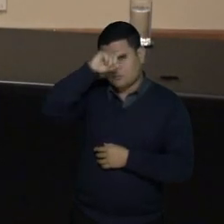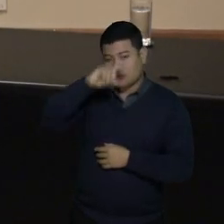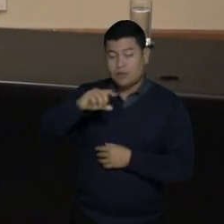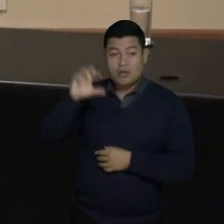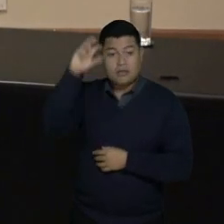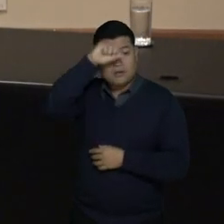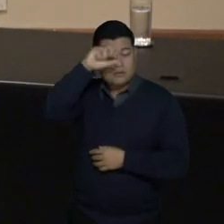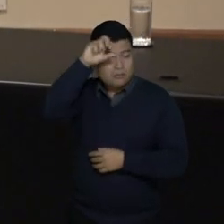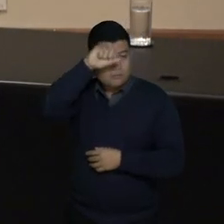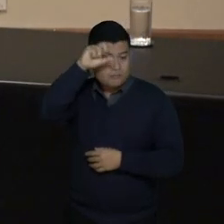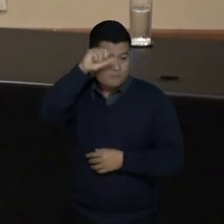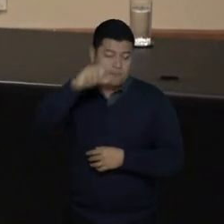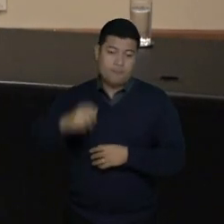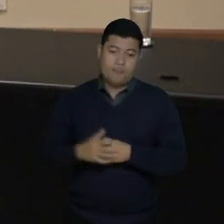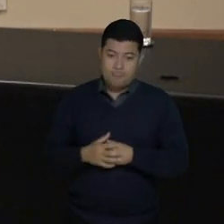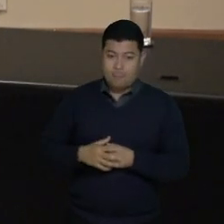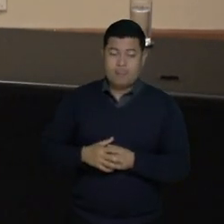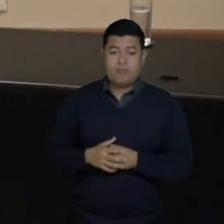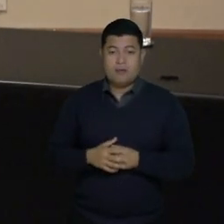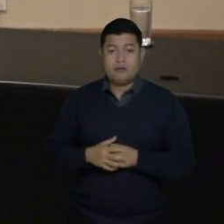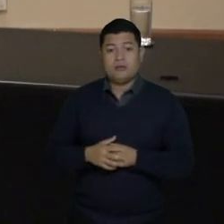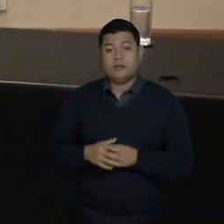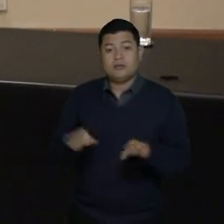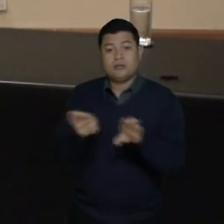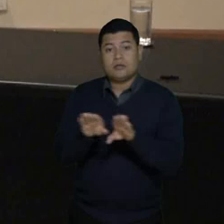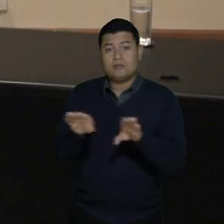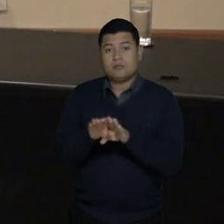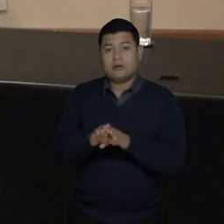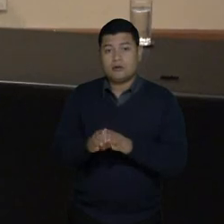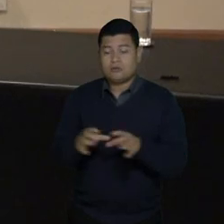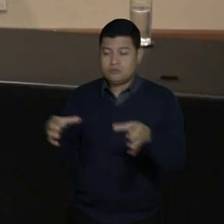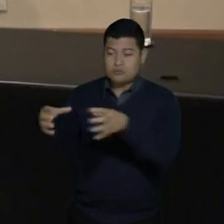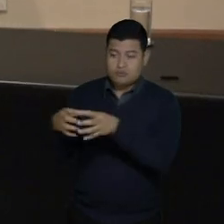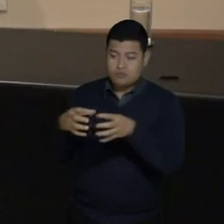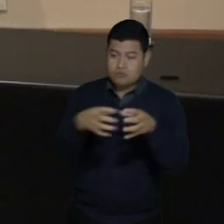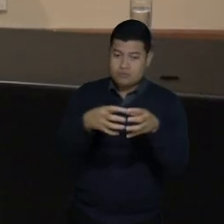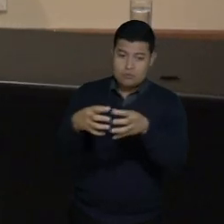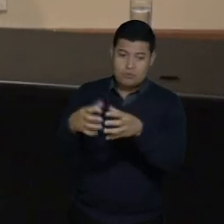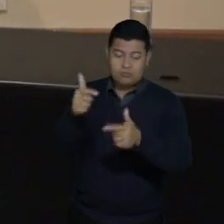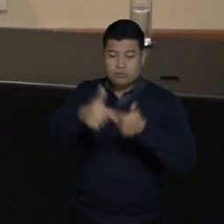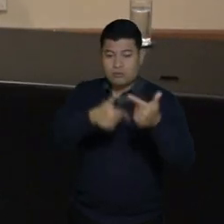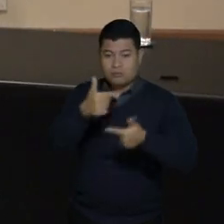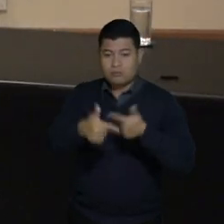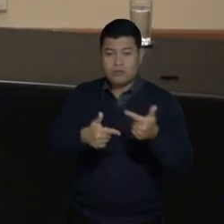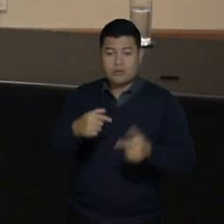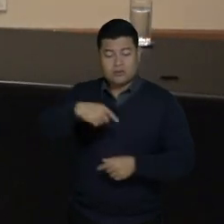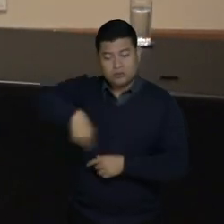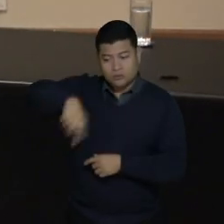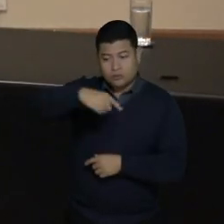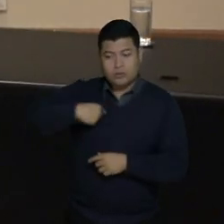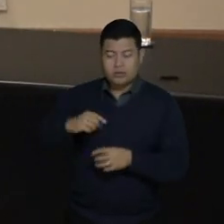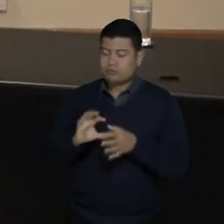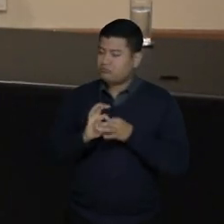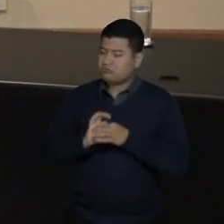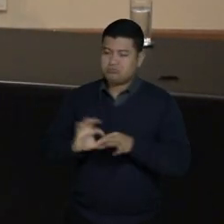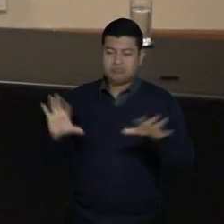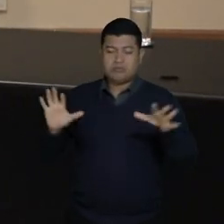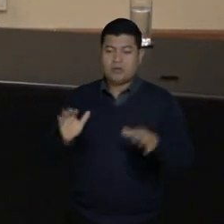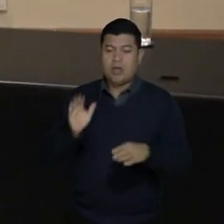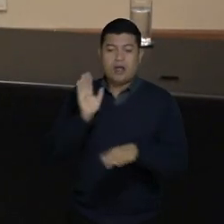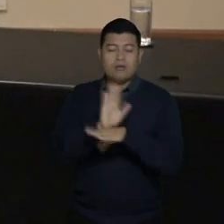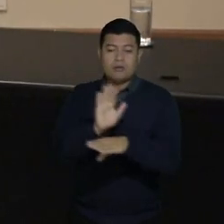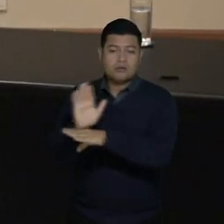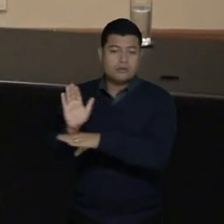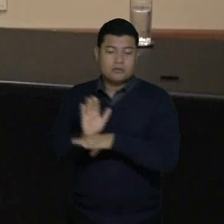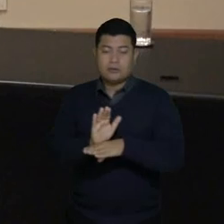possível colaborar em algum grupo de trabalho a equipe fica à disposição com imenso prazer porque a gente quer